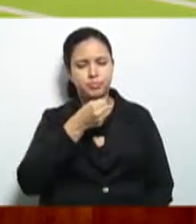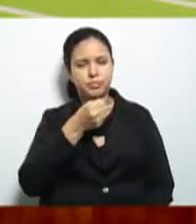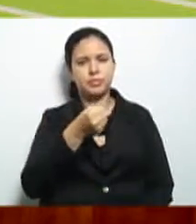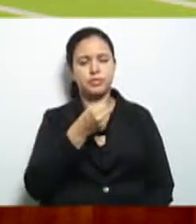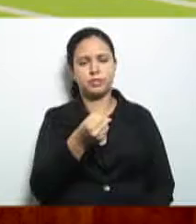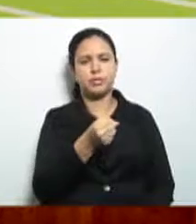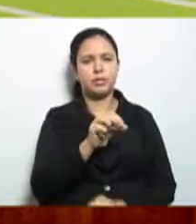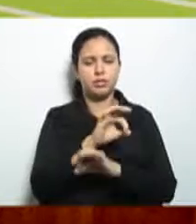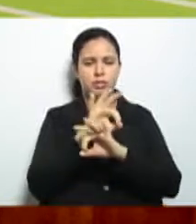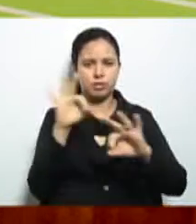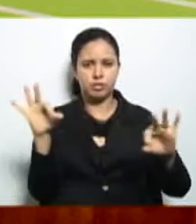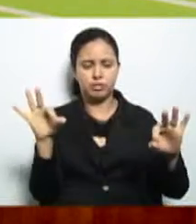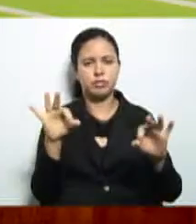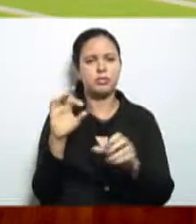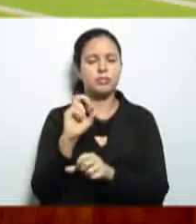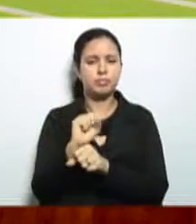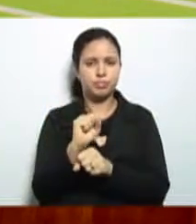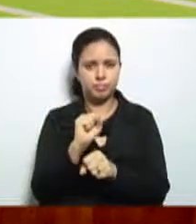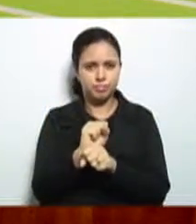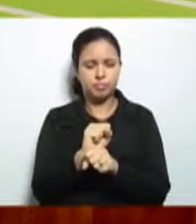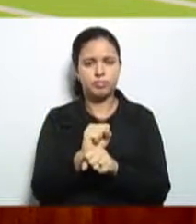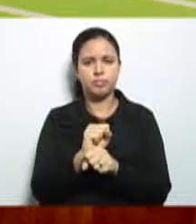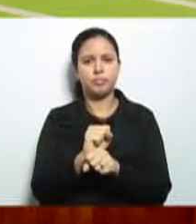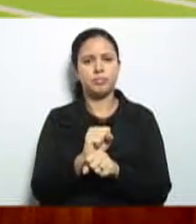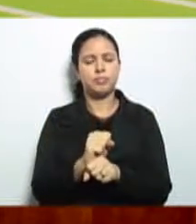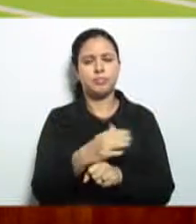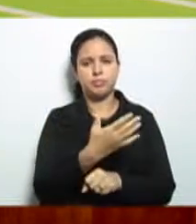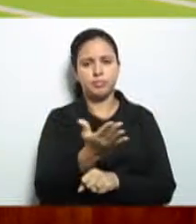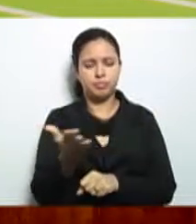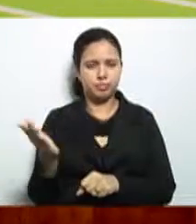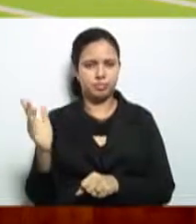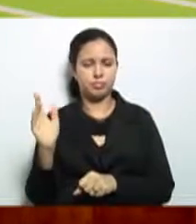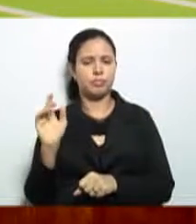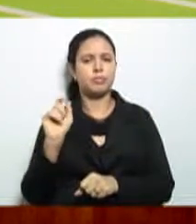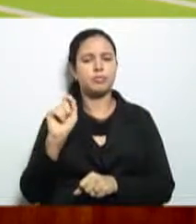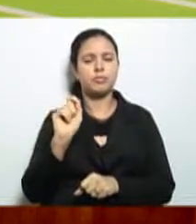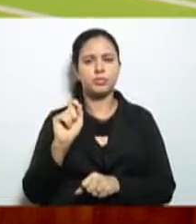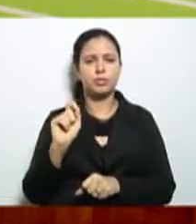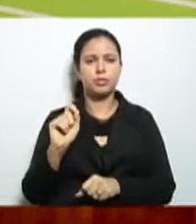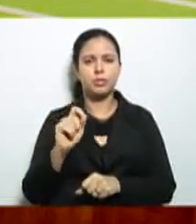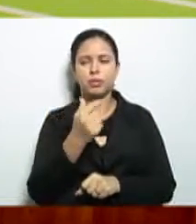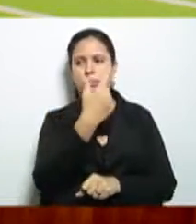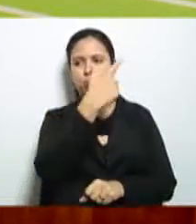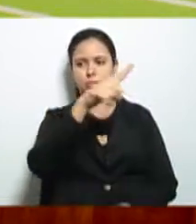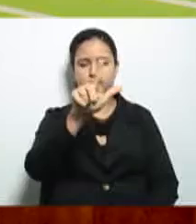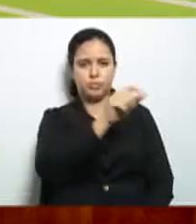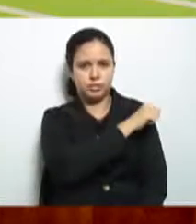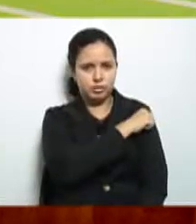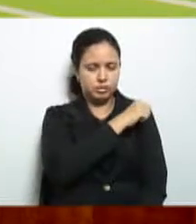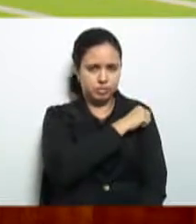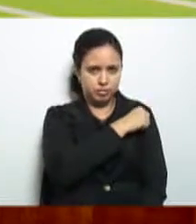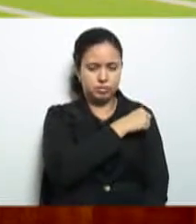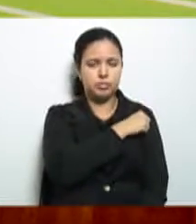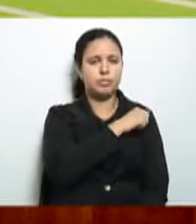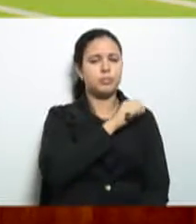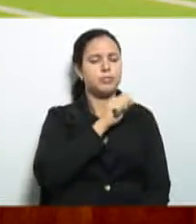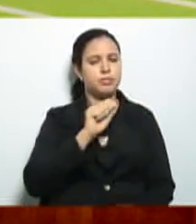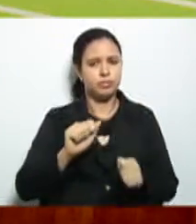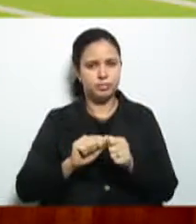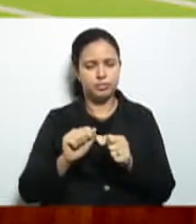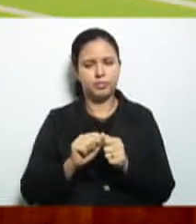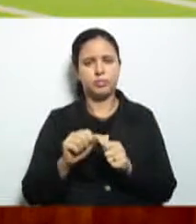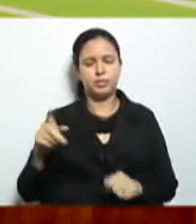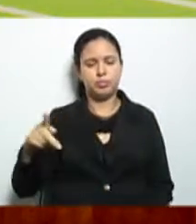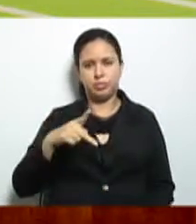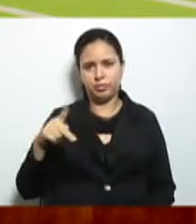construída, é realmente isso que a gente espera e que realmente possa os outros alunos realizarem, professores presenciais, se